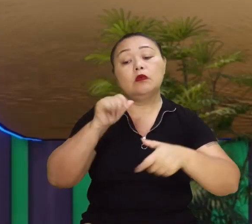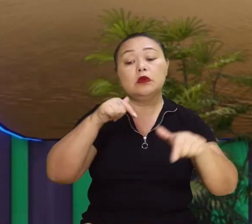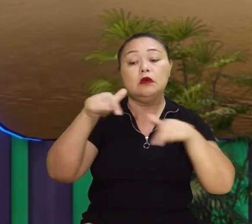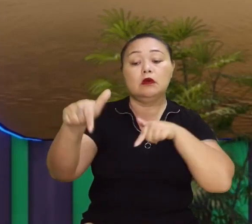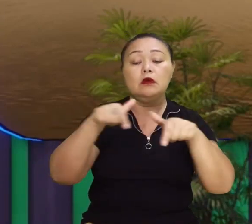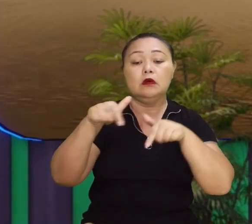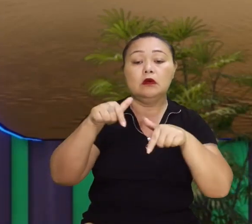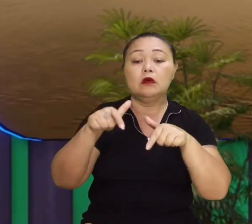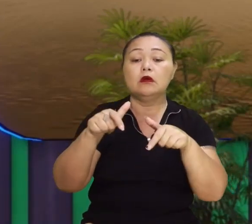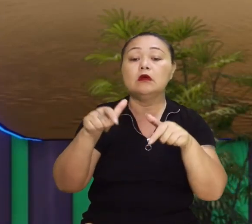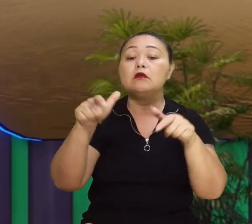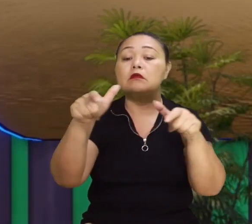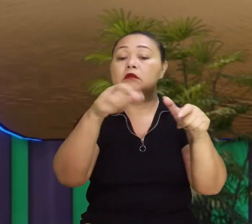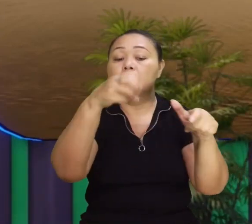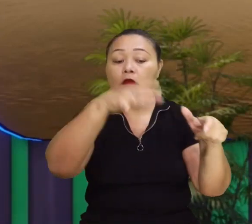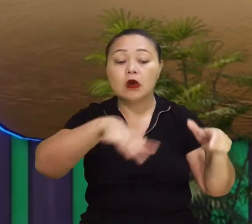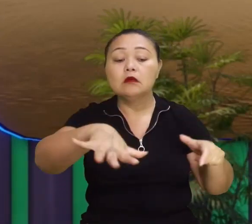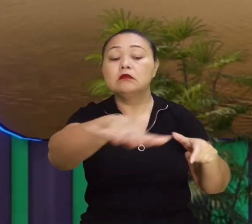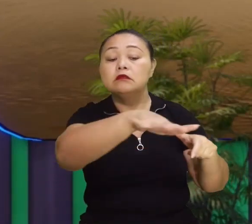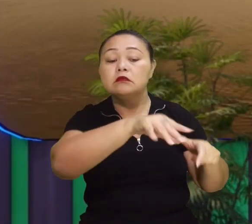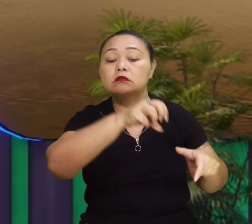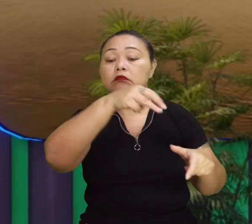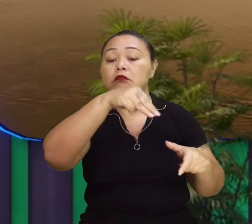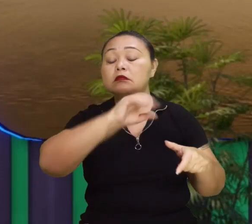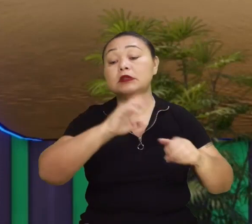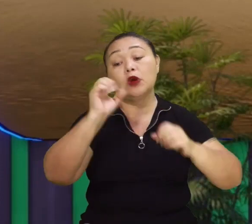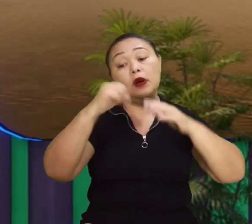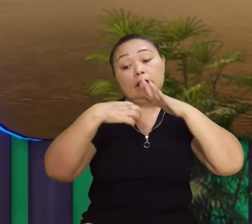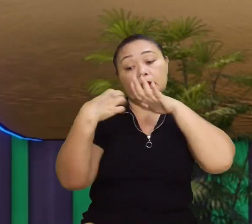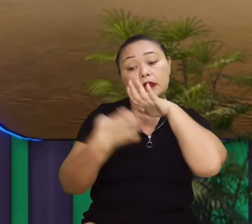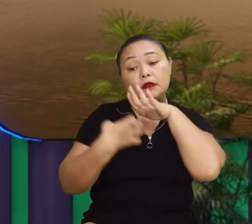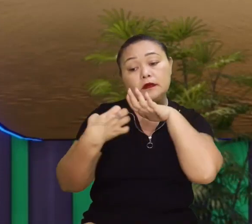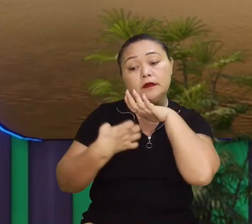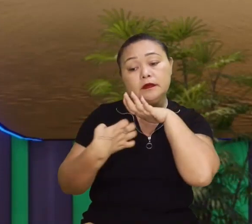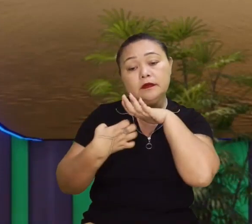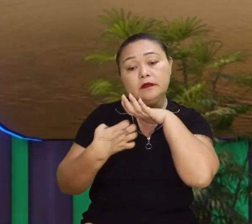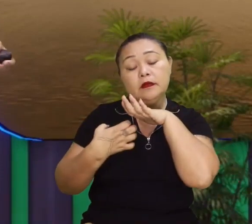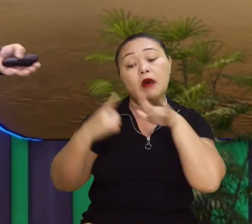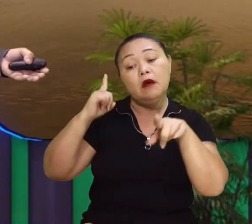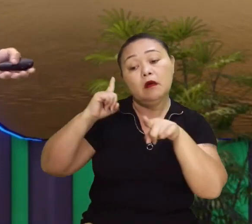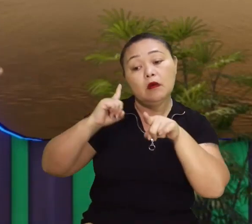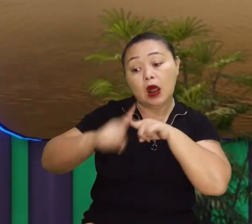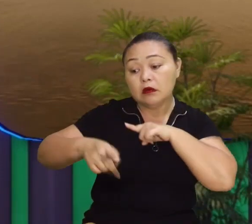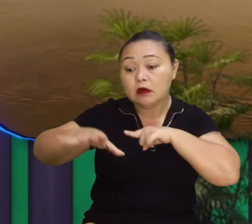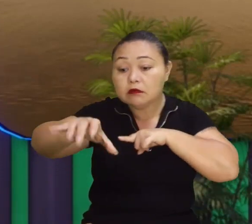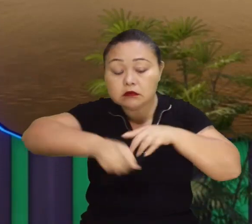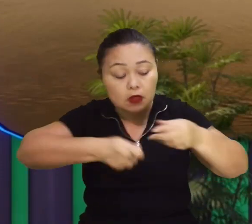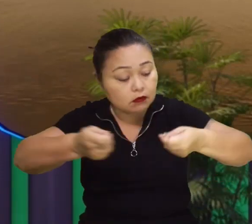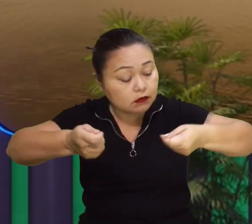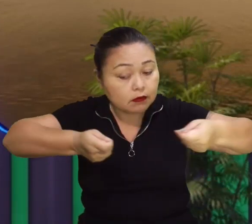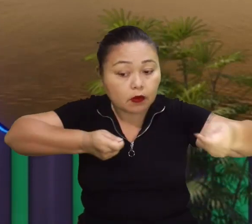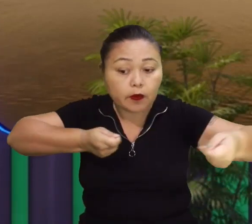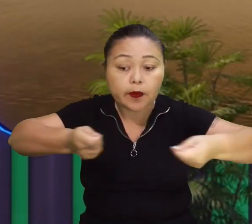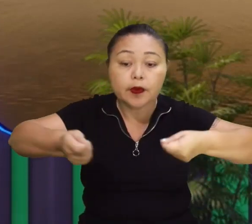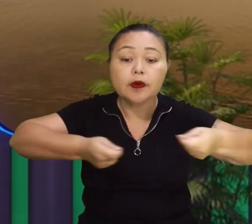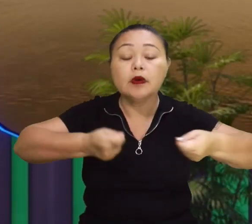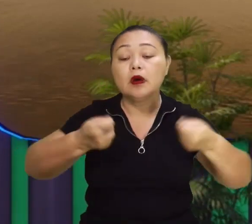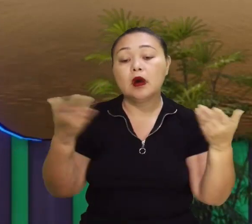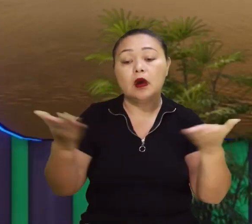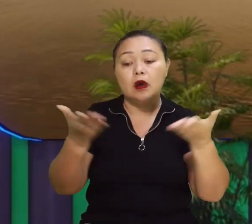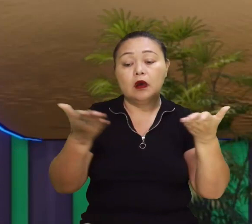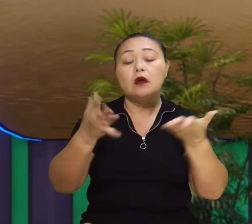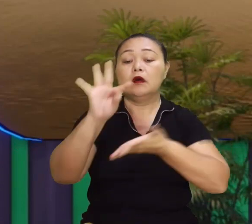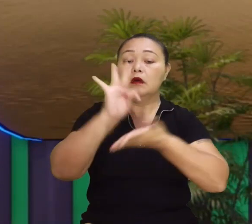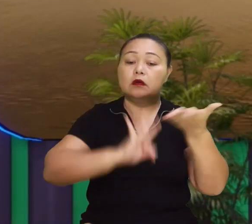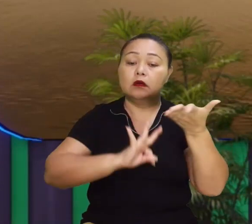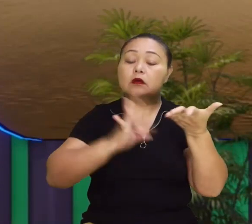trabalhar naquela mineração empresas. Estava proibido o trabalho manual. Ok? Por isso que agora no texto